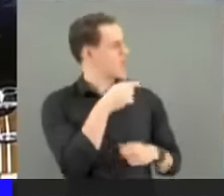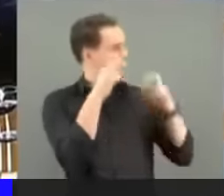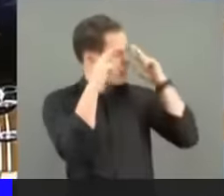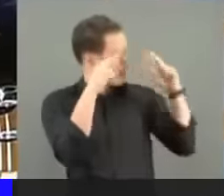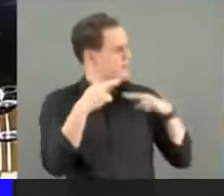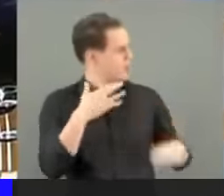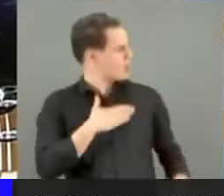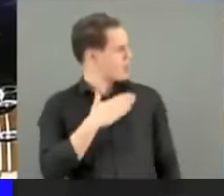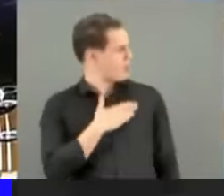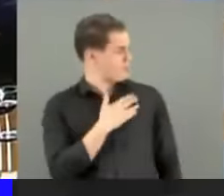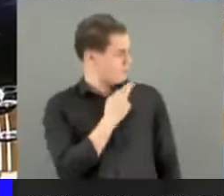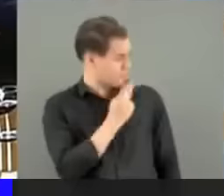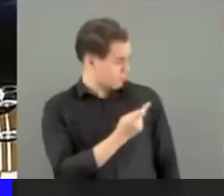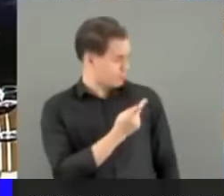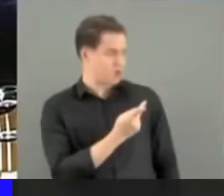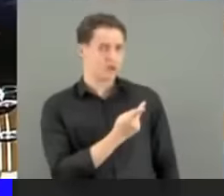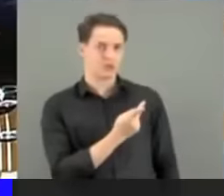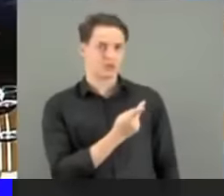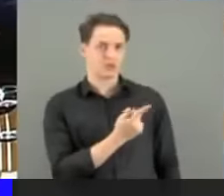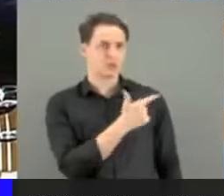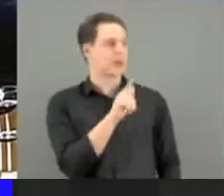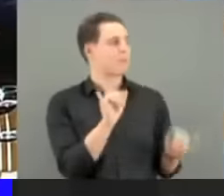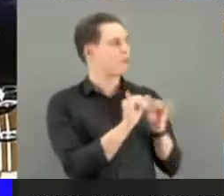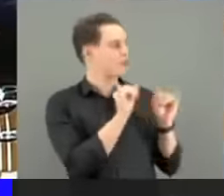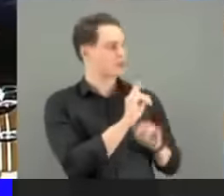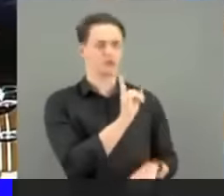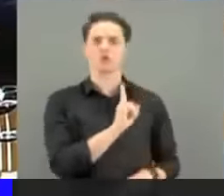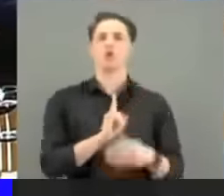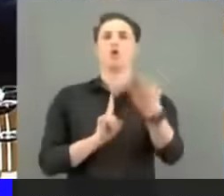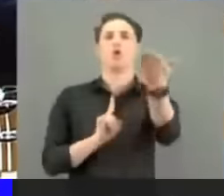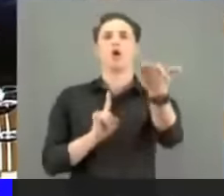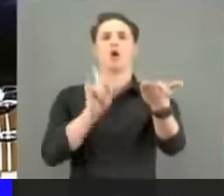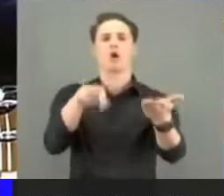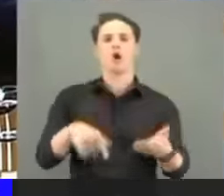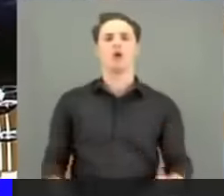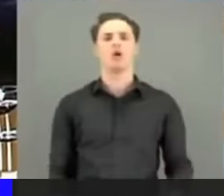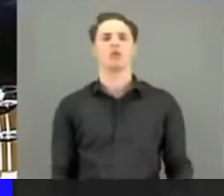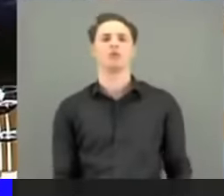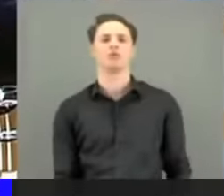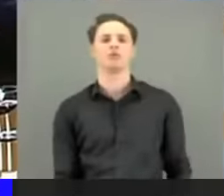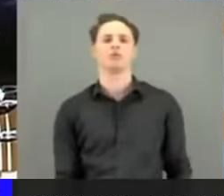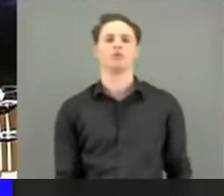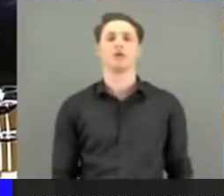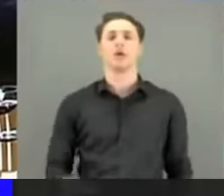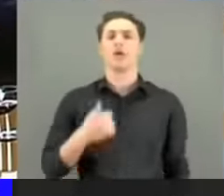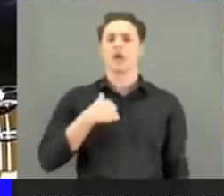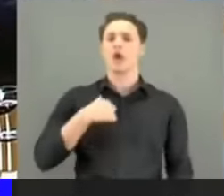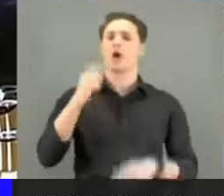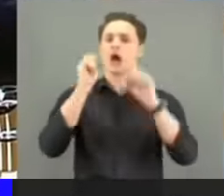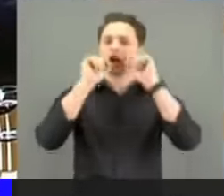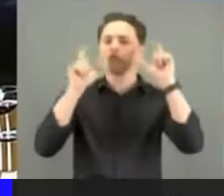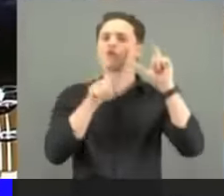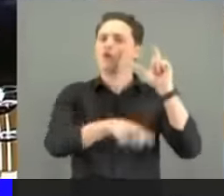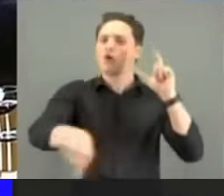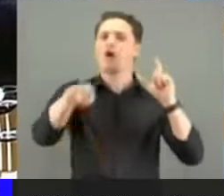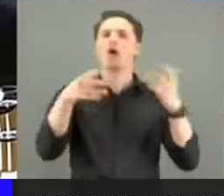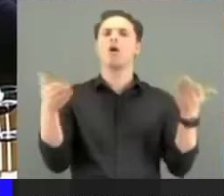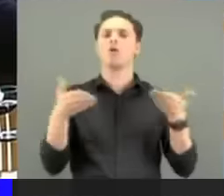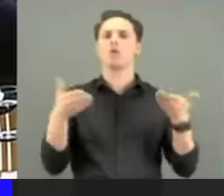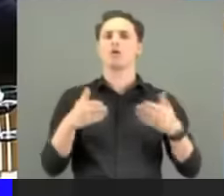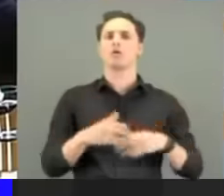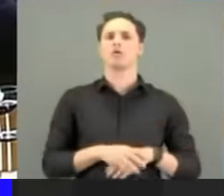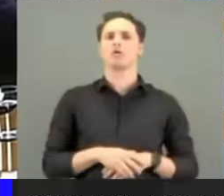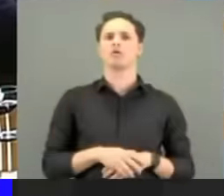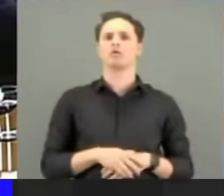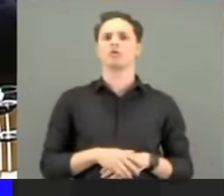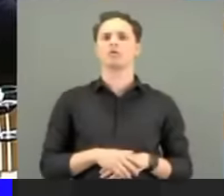O senhor respeite a minha fala e não há asneira nenhuma aqui. Deputado Abílio, eu estou lhe chamando a atenção pela primeira vez. Pode não.